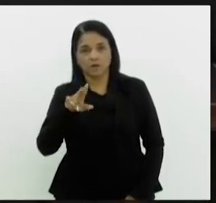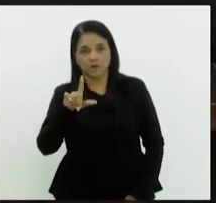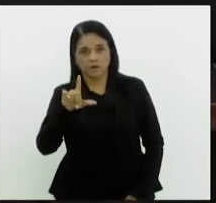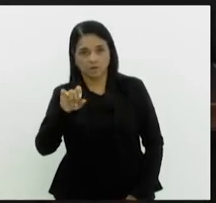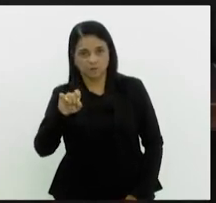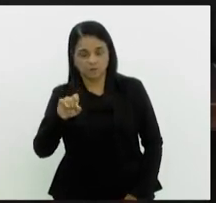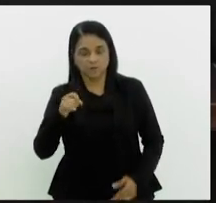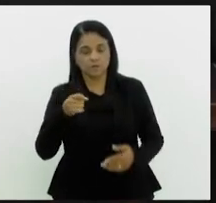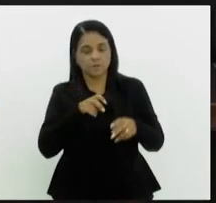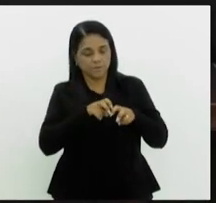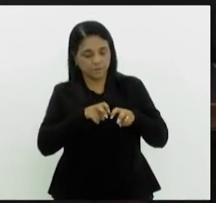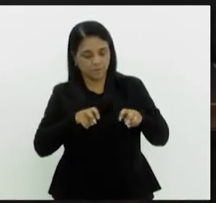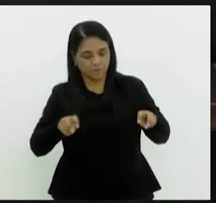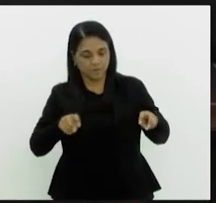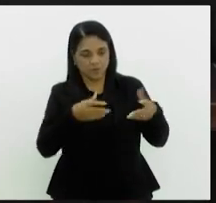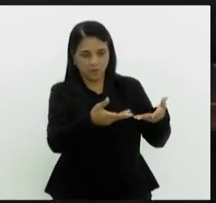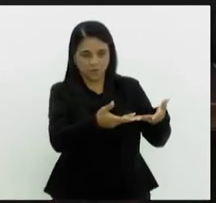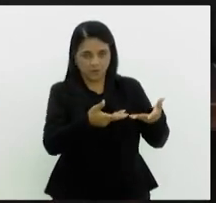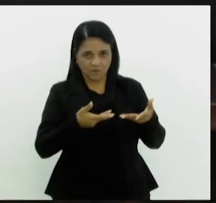honra.